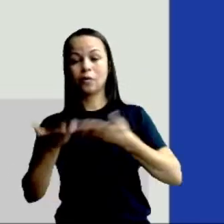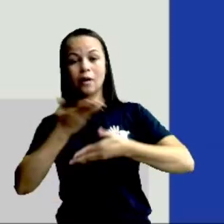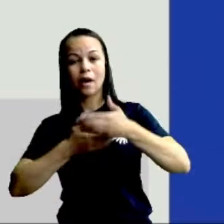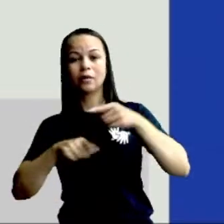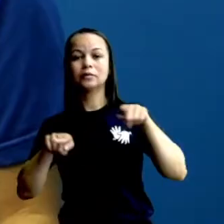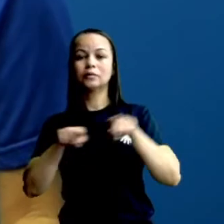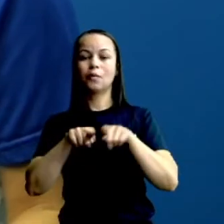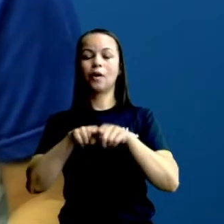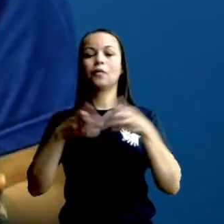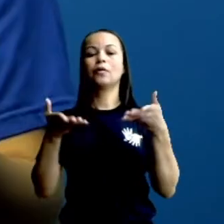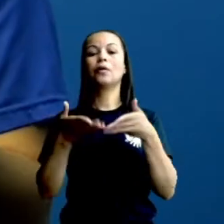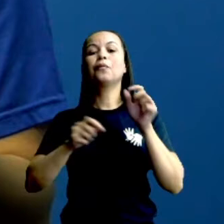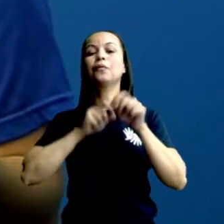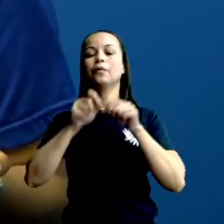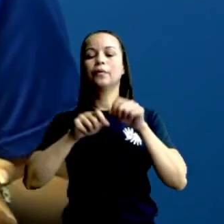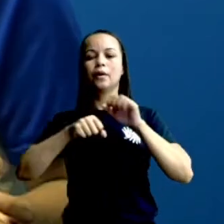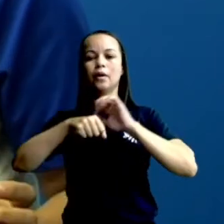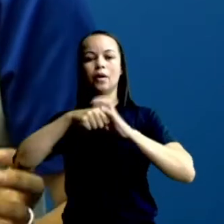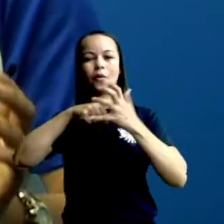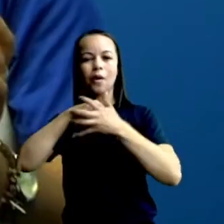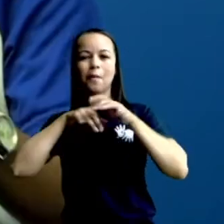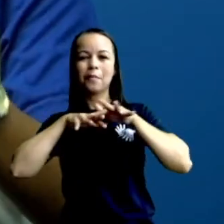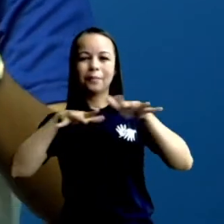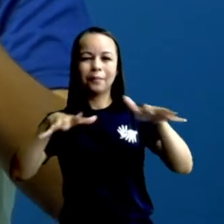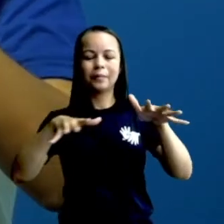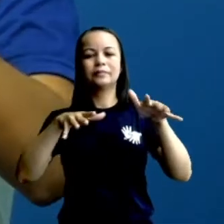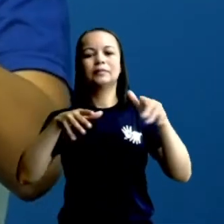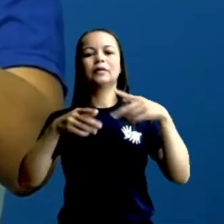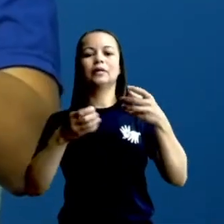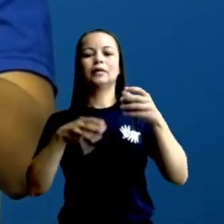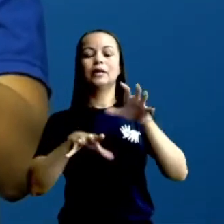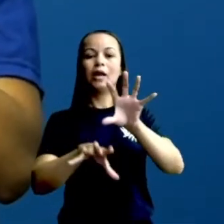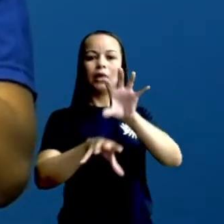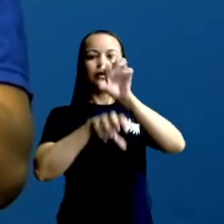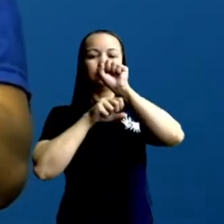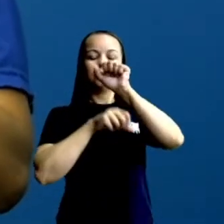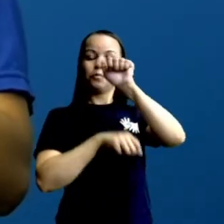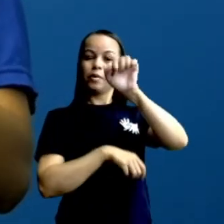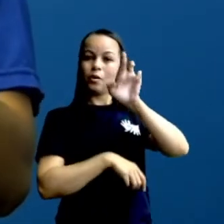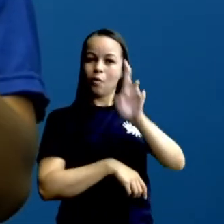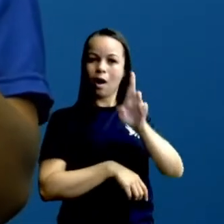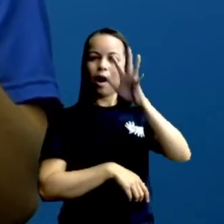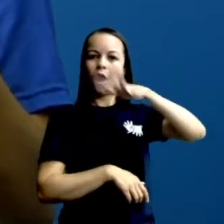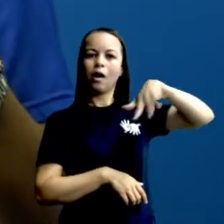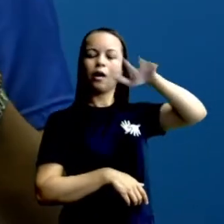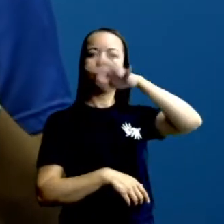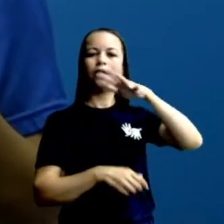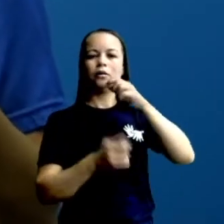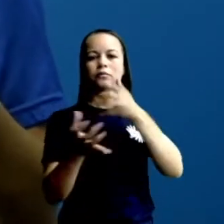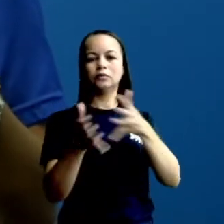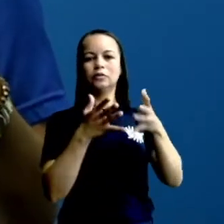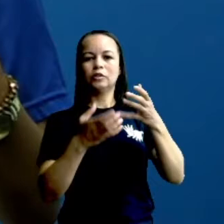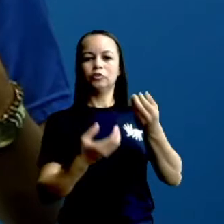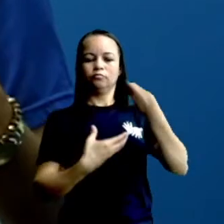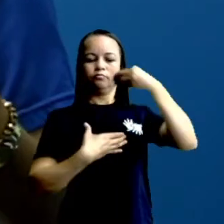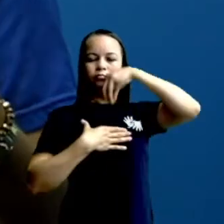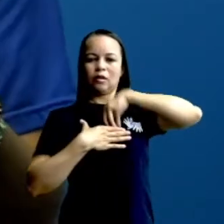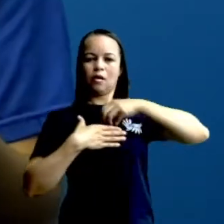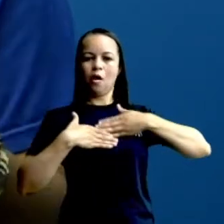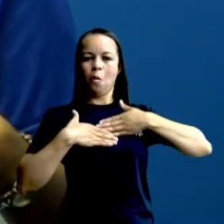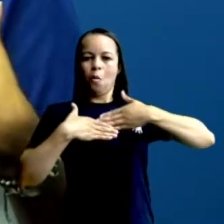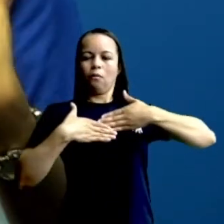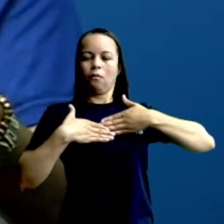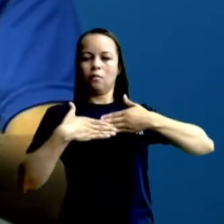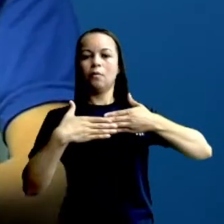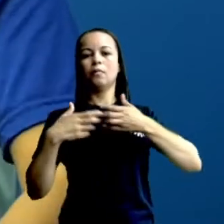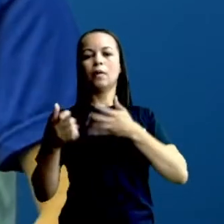esse vírus aí, ó, que ataca, que ele é introduzido por vias aéreas também, mas que ó, se instala nos pulmões